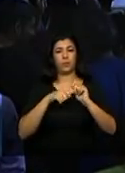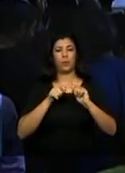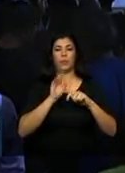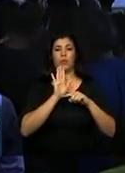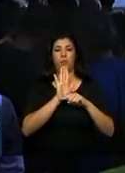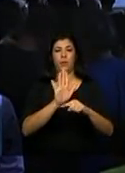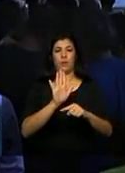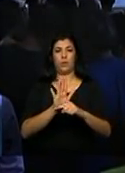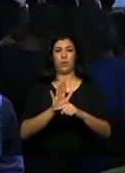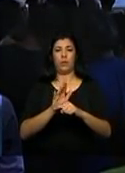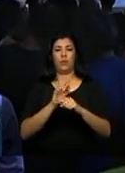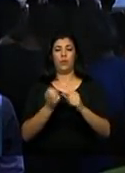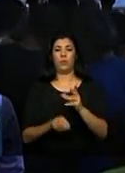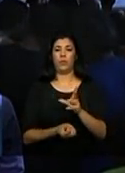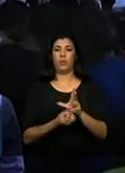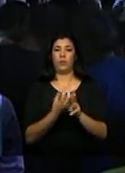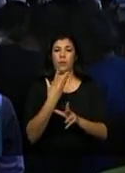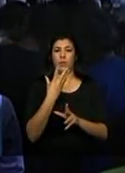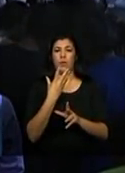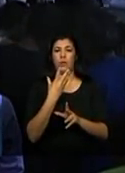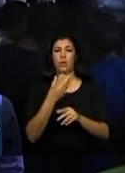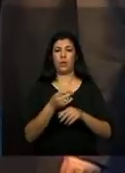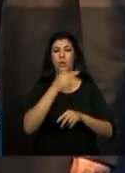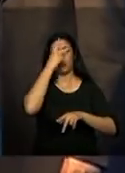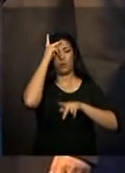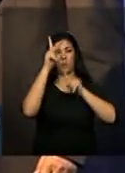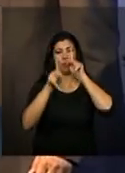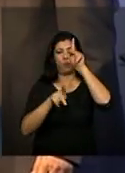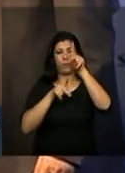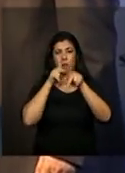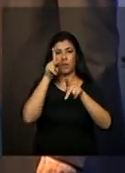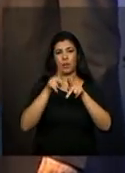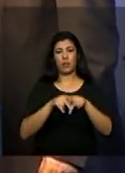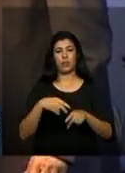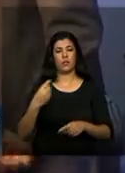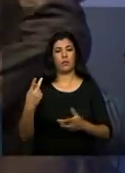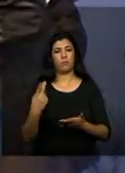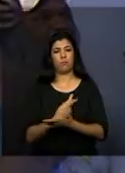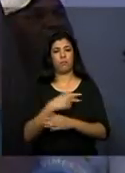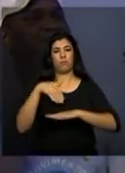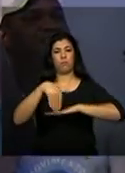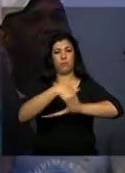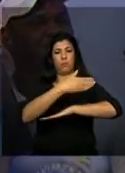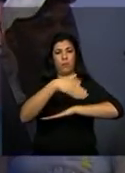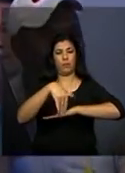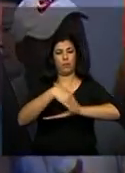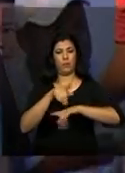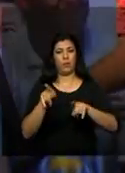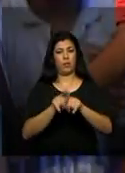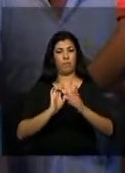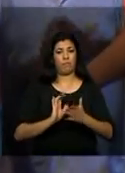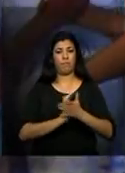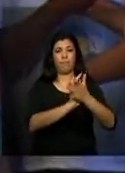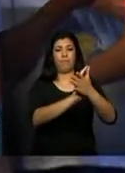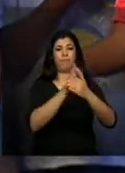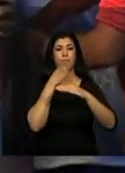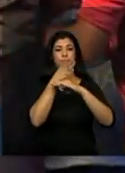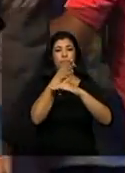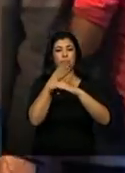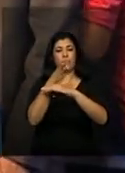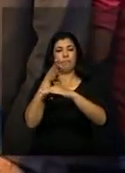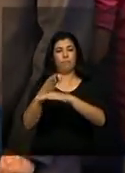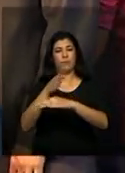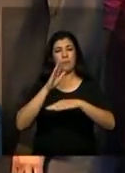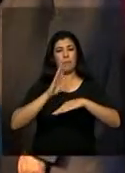solidário constituído por população em situação de rua, com impacto direto em mais